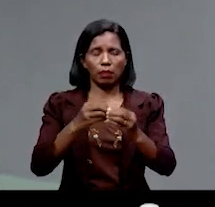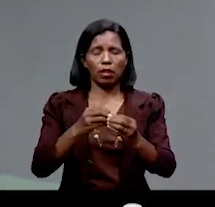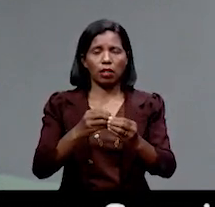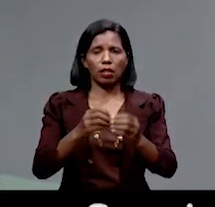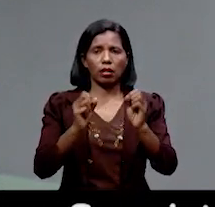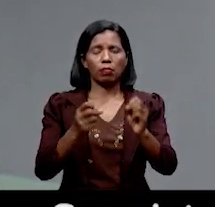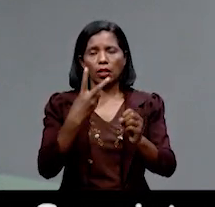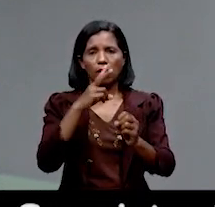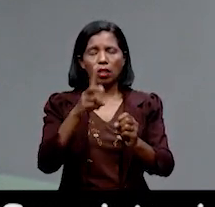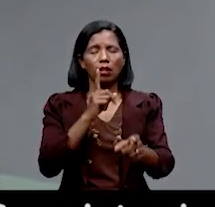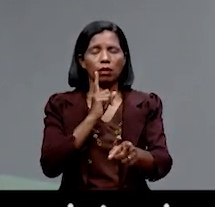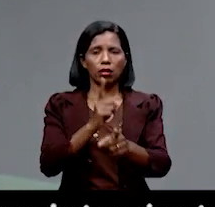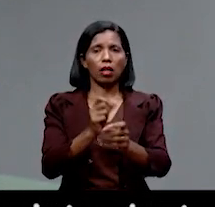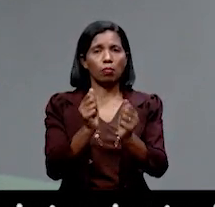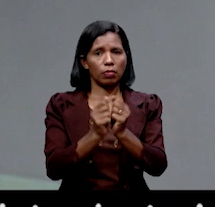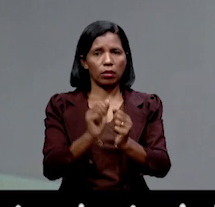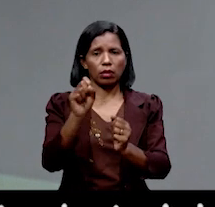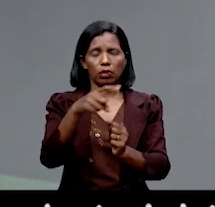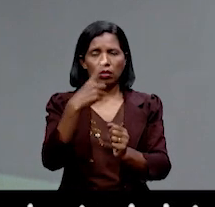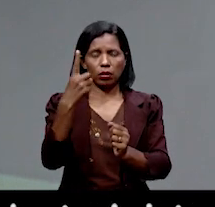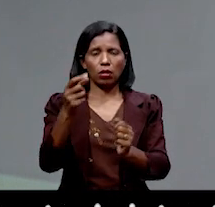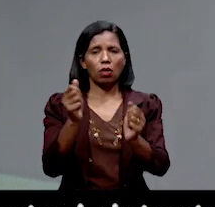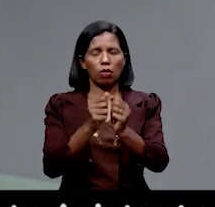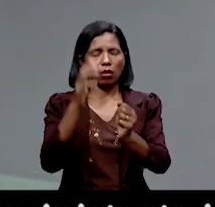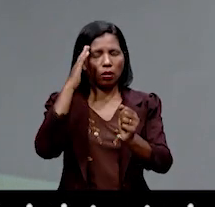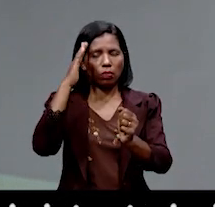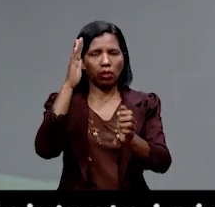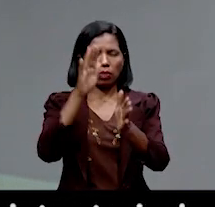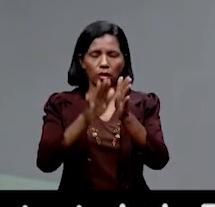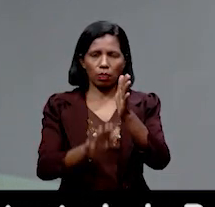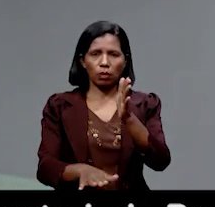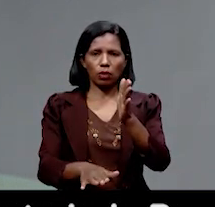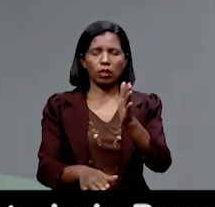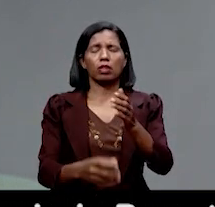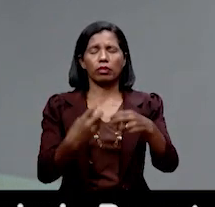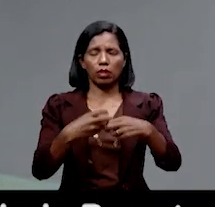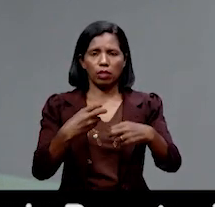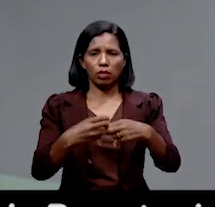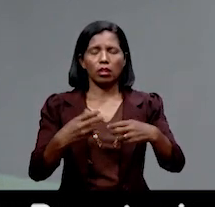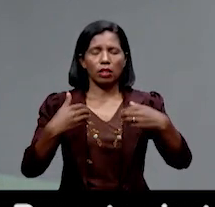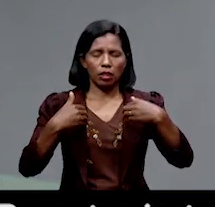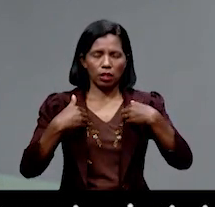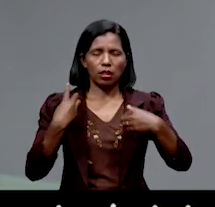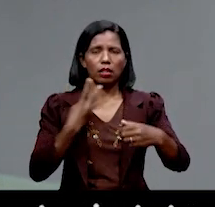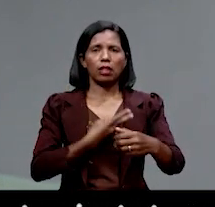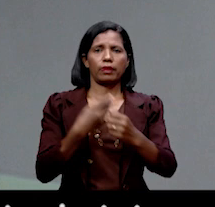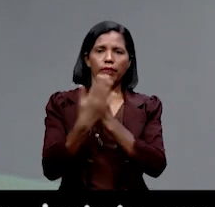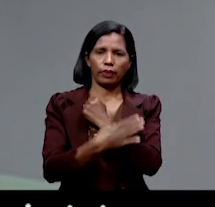concretas, hamuto xano resenida, hohanóin ato hamenos e fetos o ewein, nebe moço e a Itanirain.